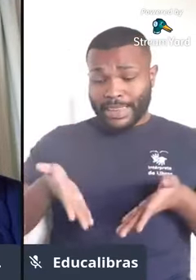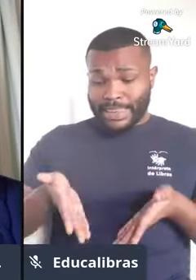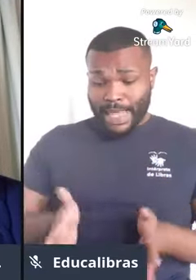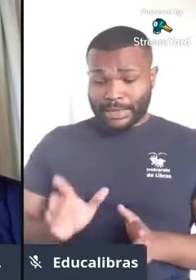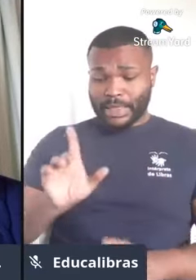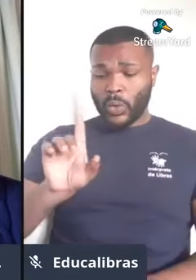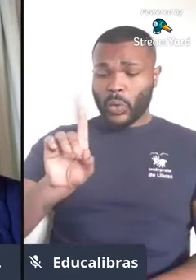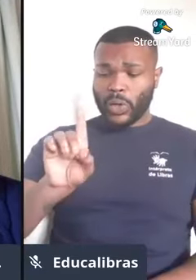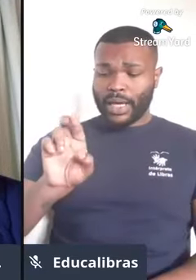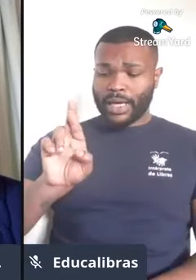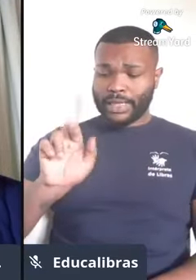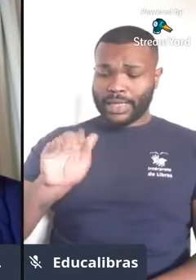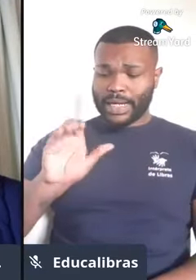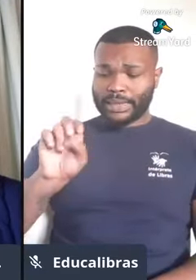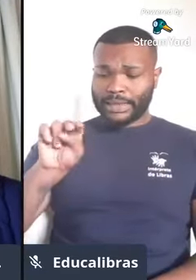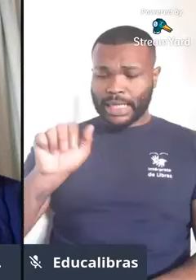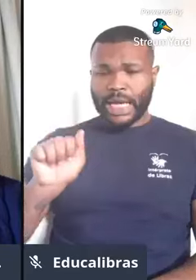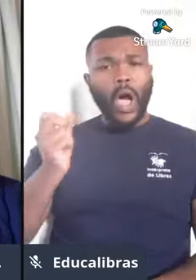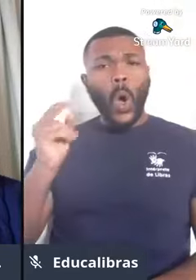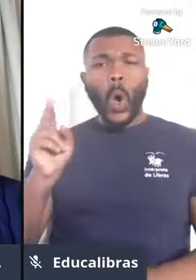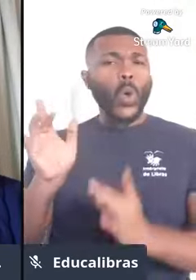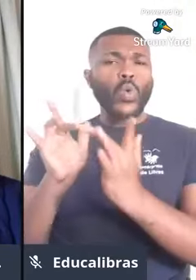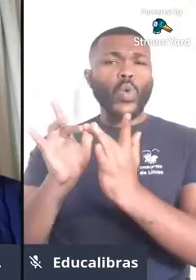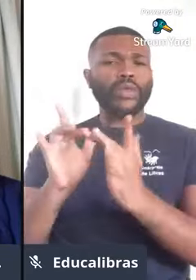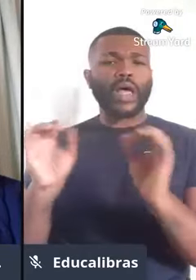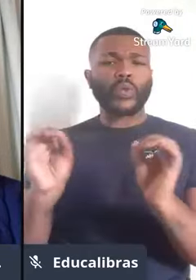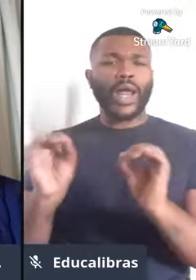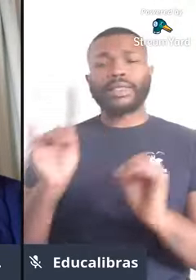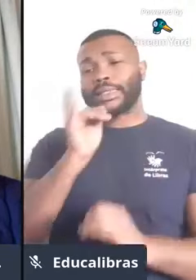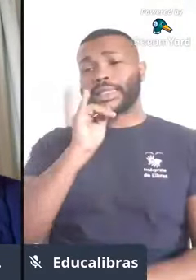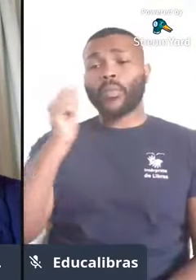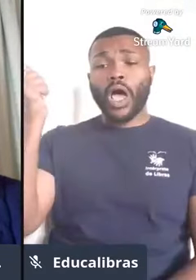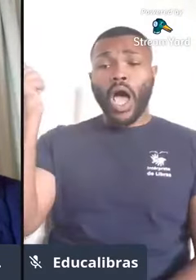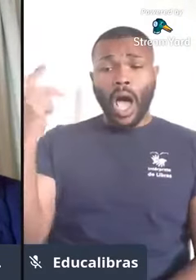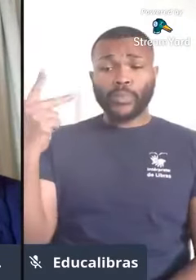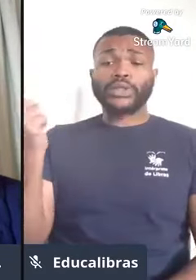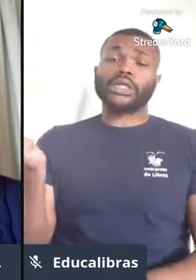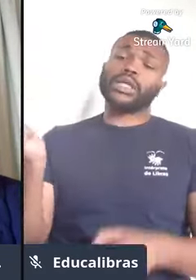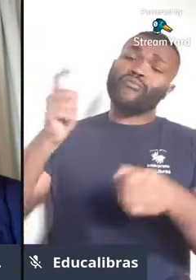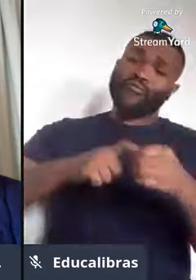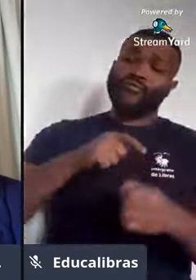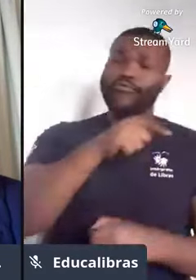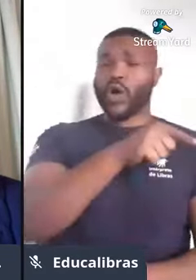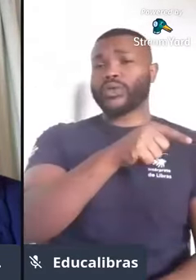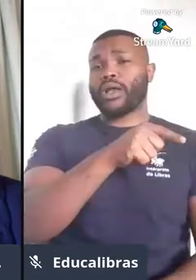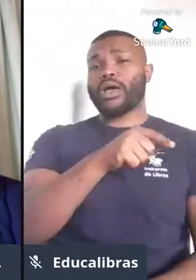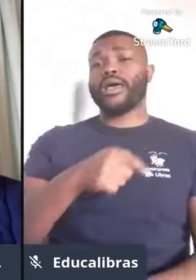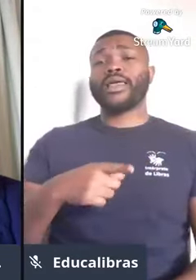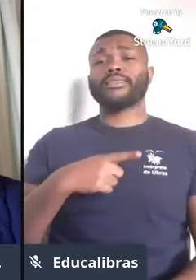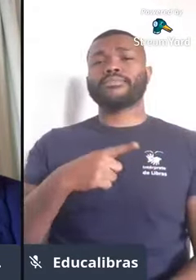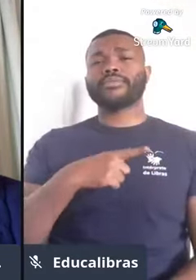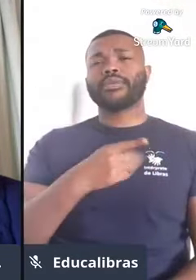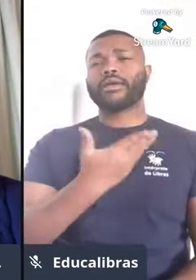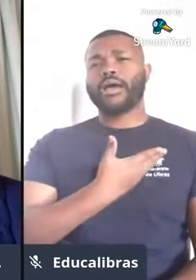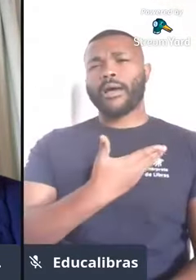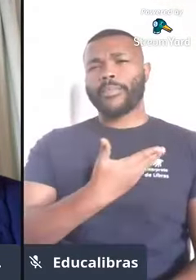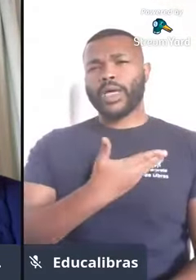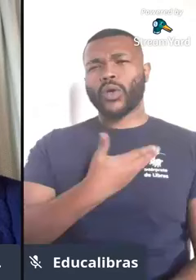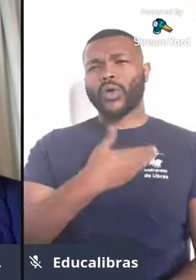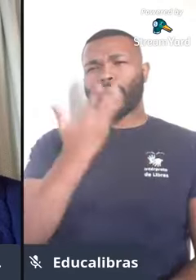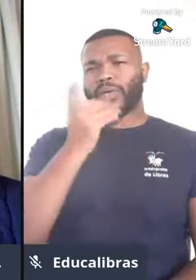tinham uma relação maior com a cidade, mas depois que se aposentam, voltam para lá. Eu tenho um querido amigo de infância, Ivan